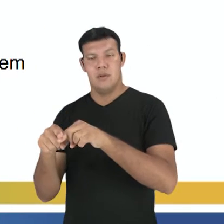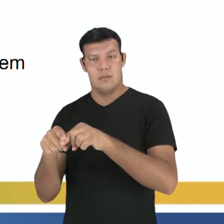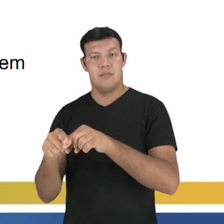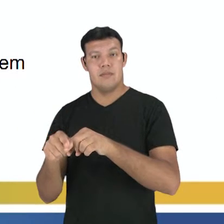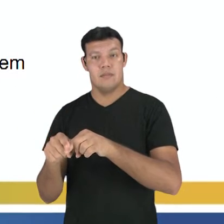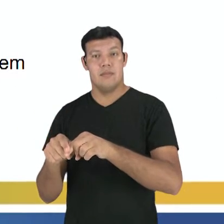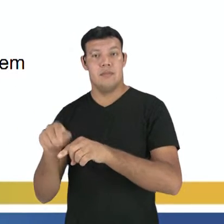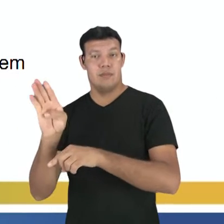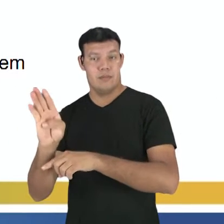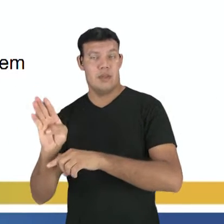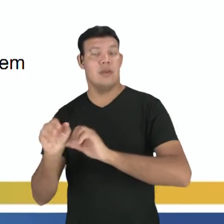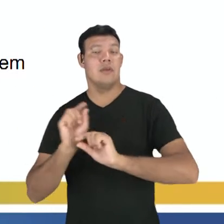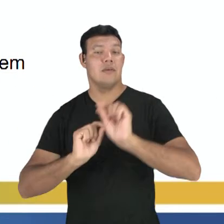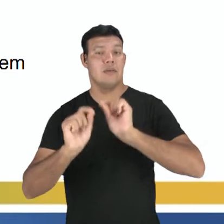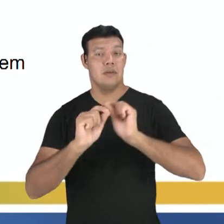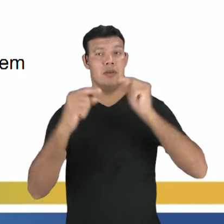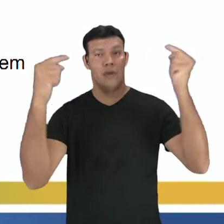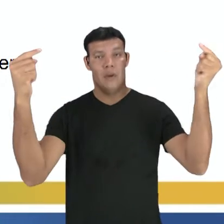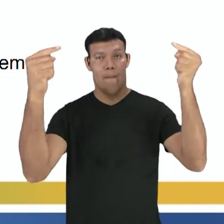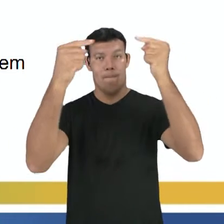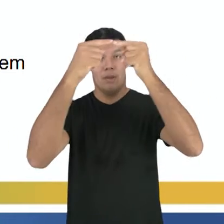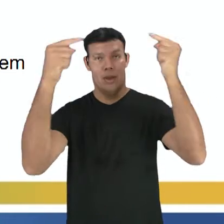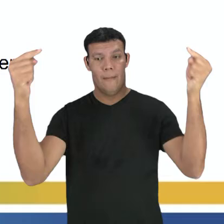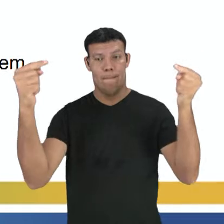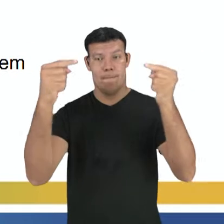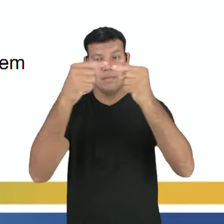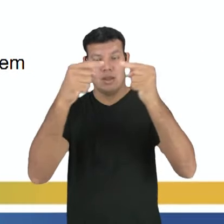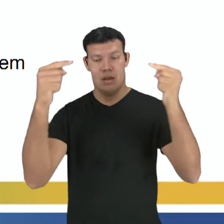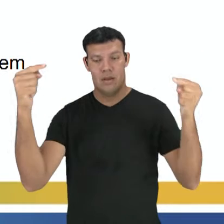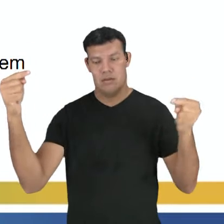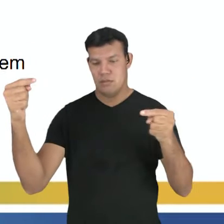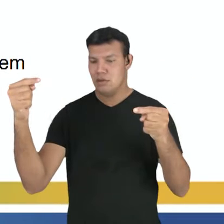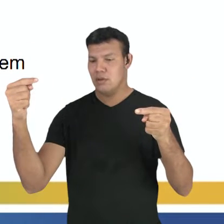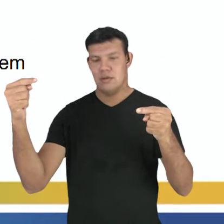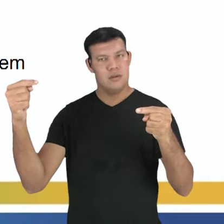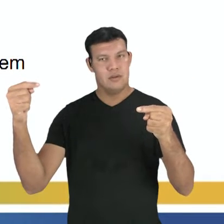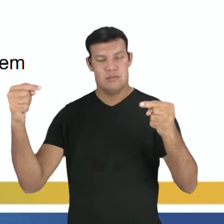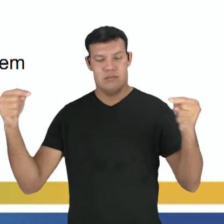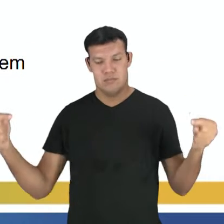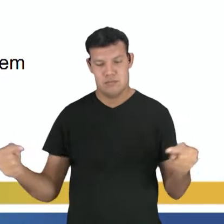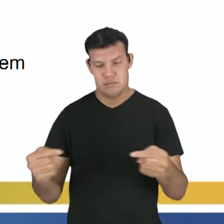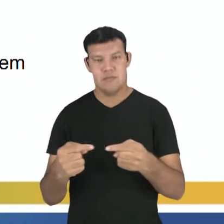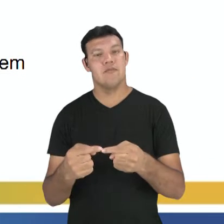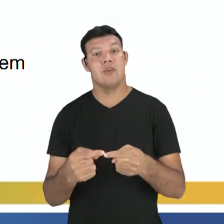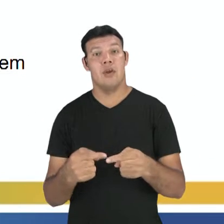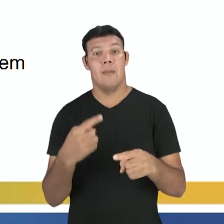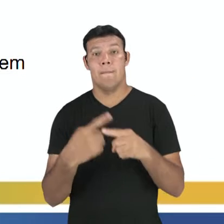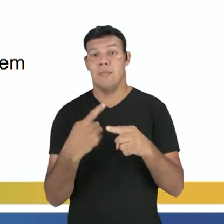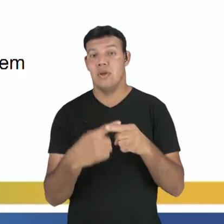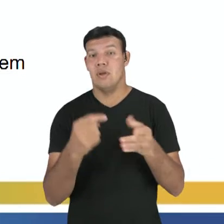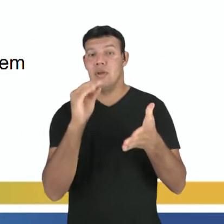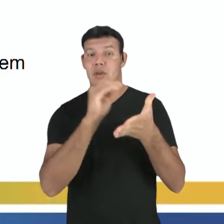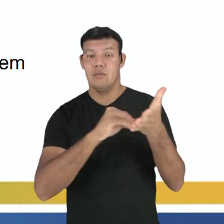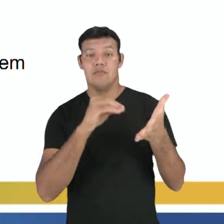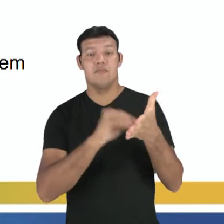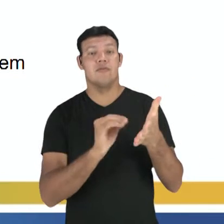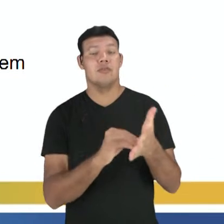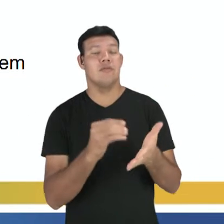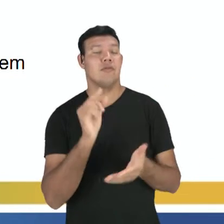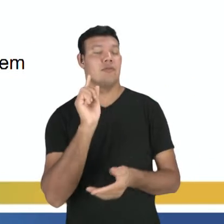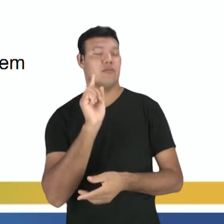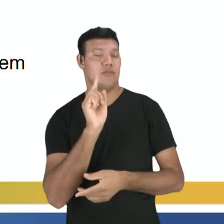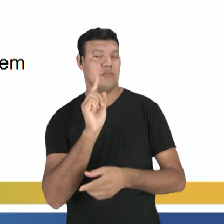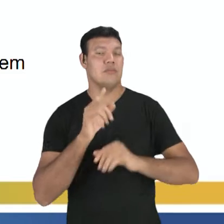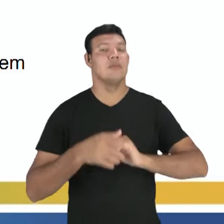Então, vou dizer, não se trata de uma função, pois há um elemento no